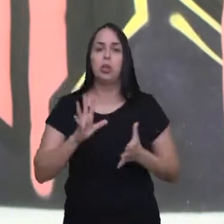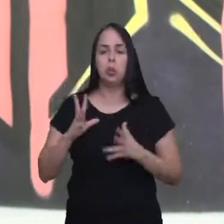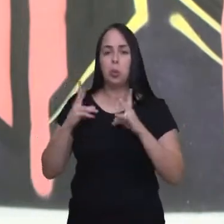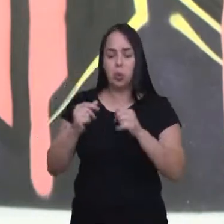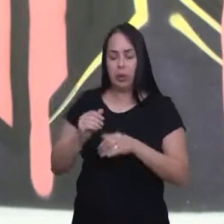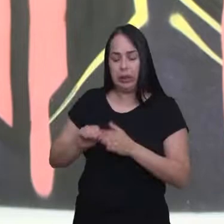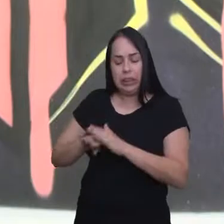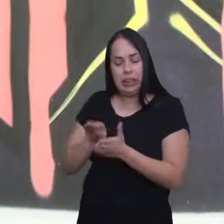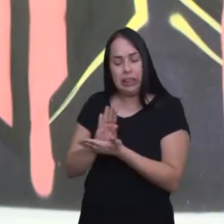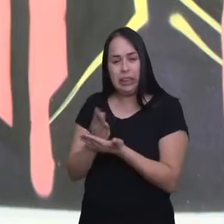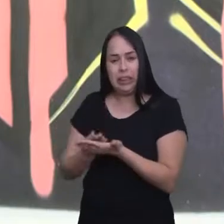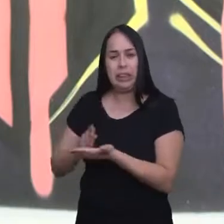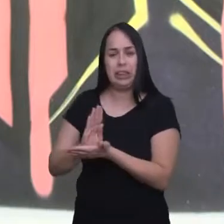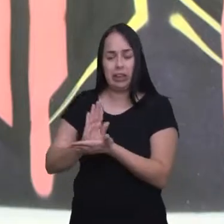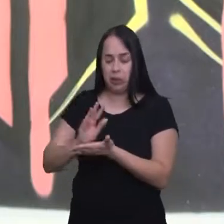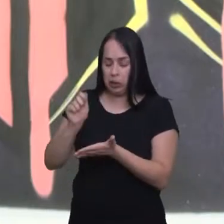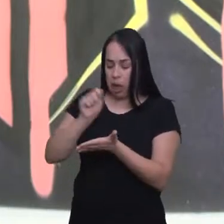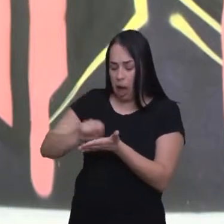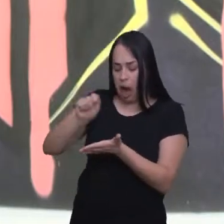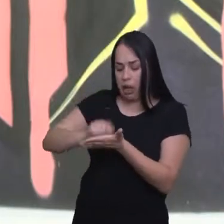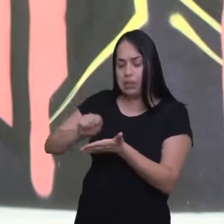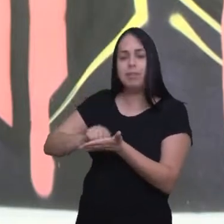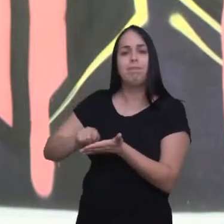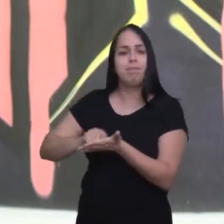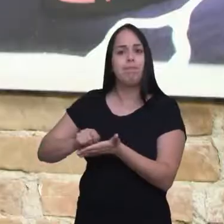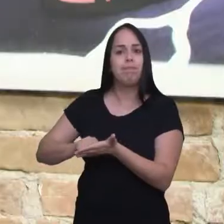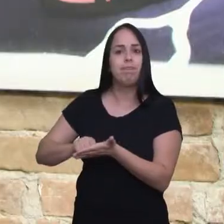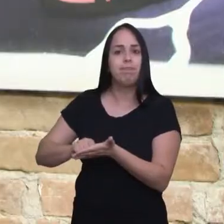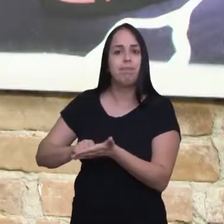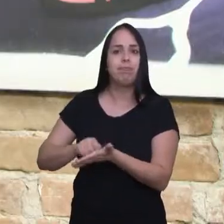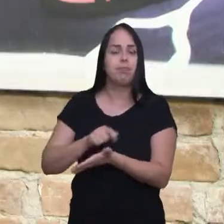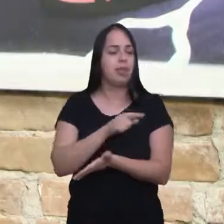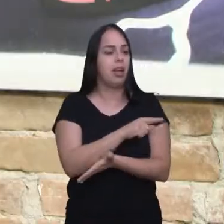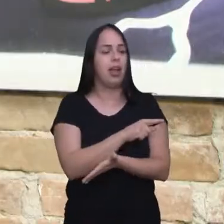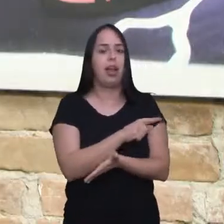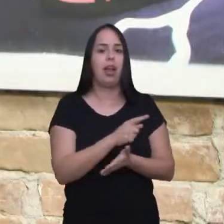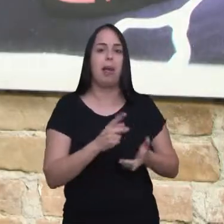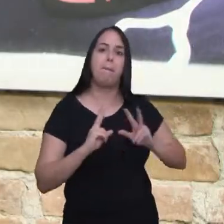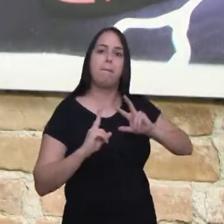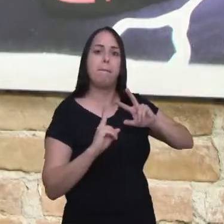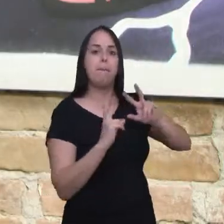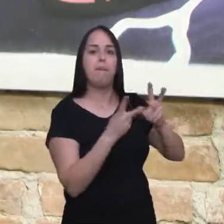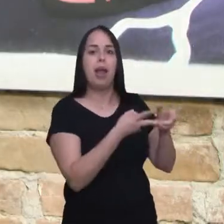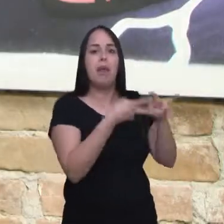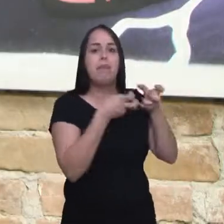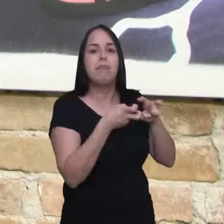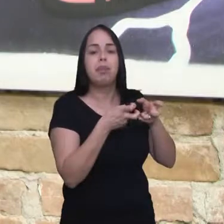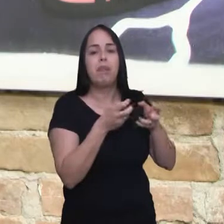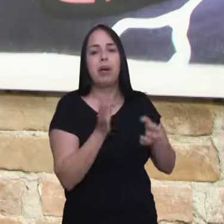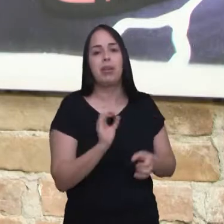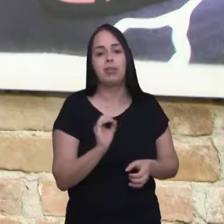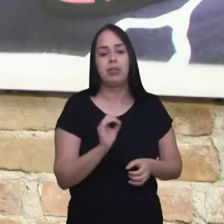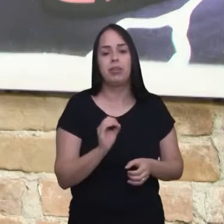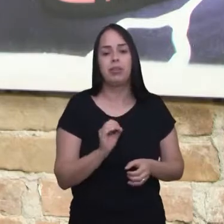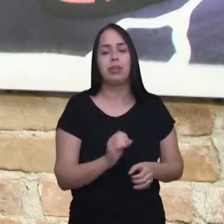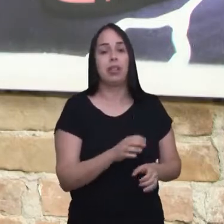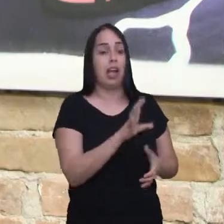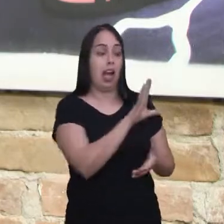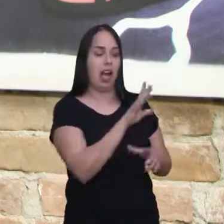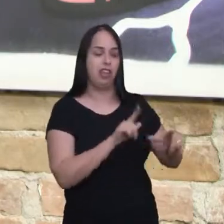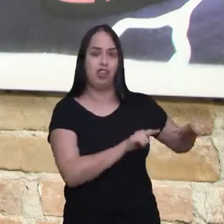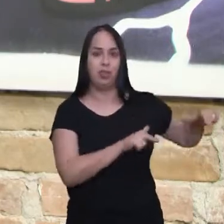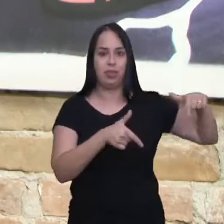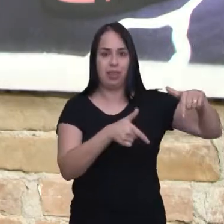incomodava, tudo que eu sentia, eu passei a colocar no papel. Nem ela percebe a grandiosidade que as atitudes